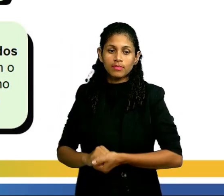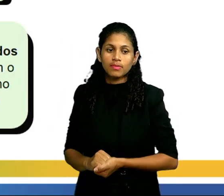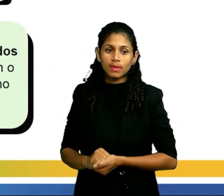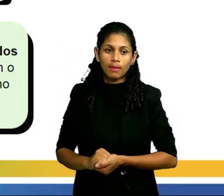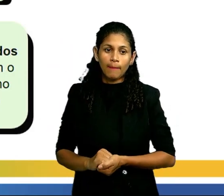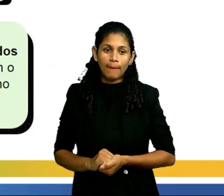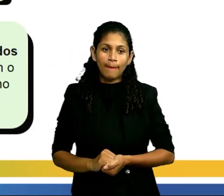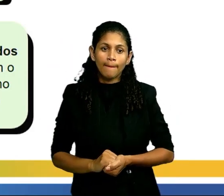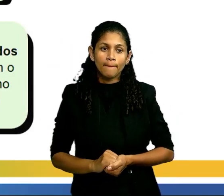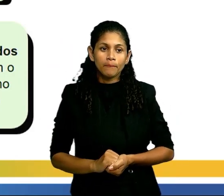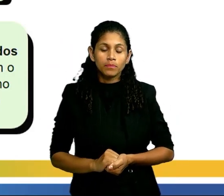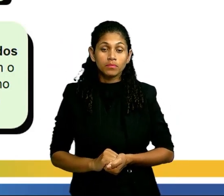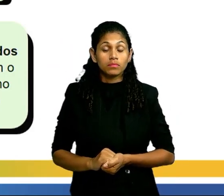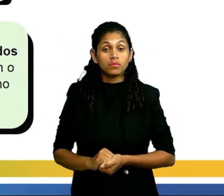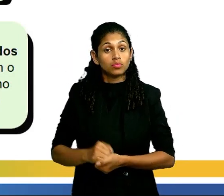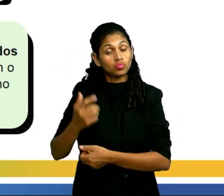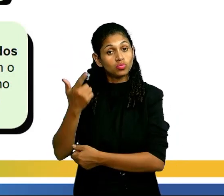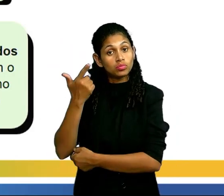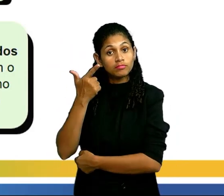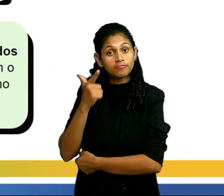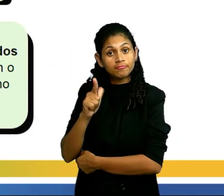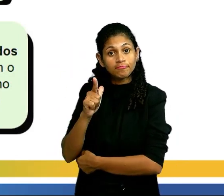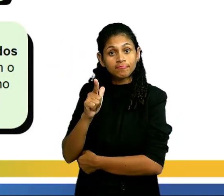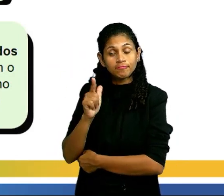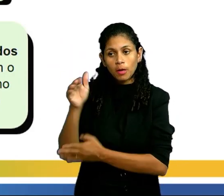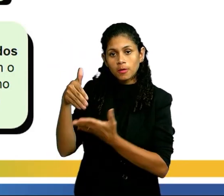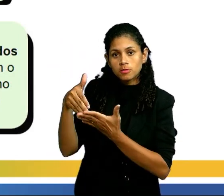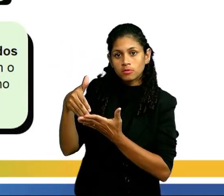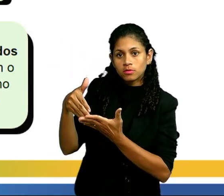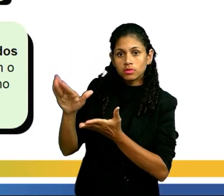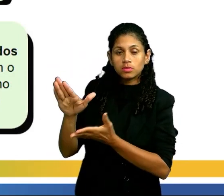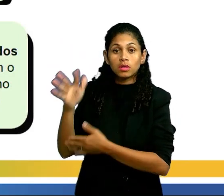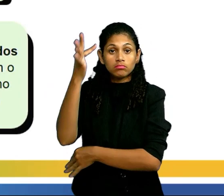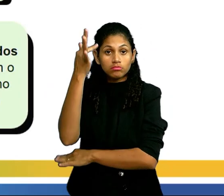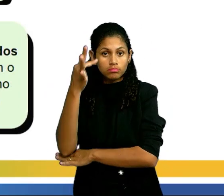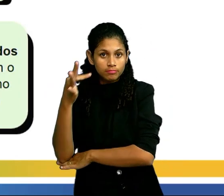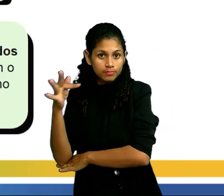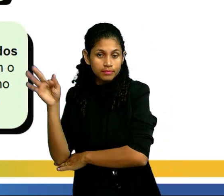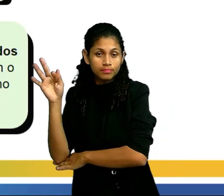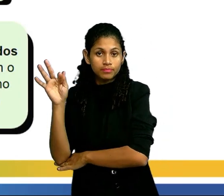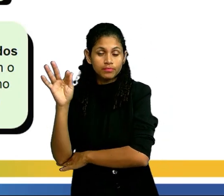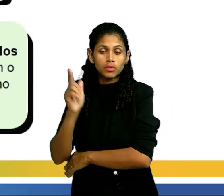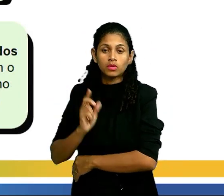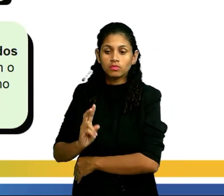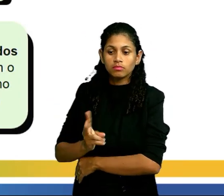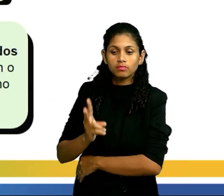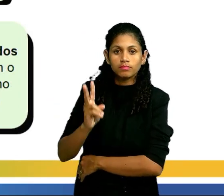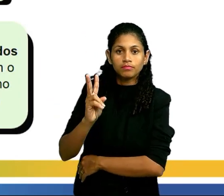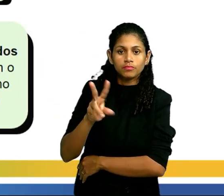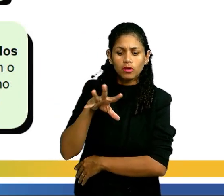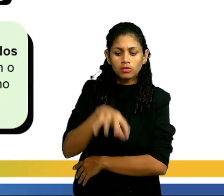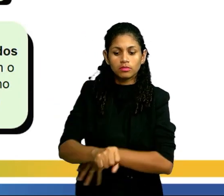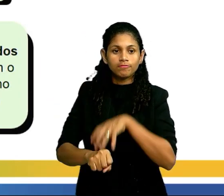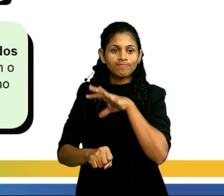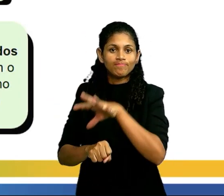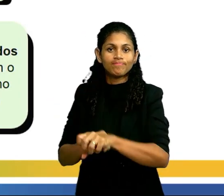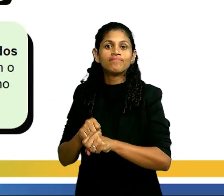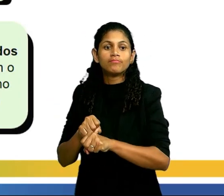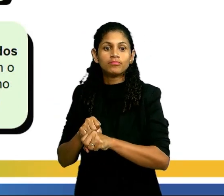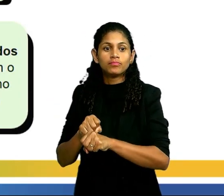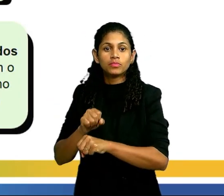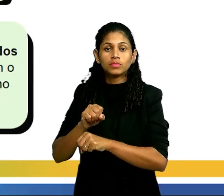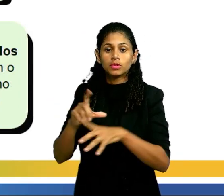eles conseguiram expulsar os franceses, né? Porque acabou o processo neocolonial, e em seguida foram invadidos